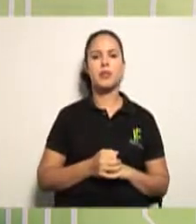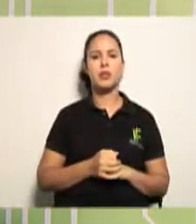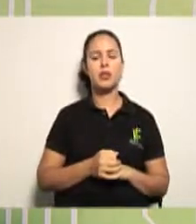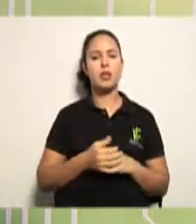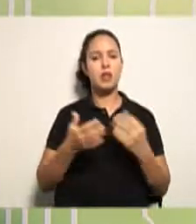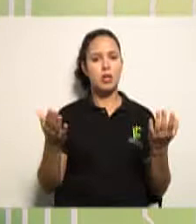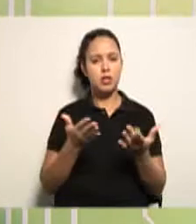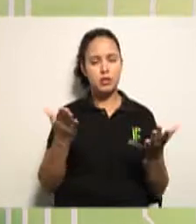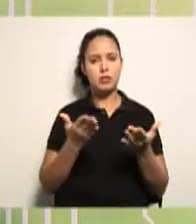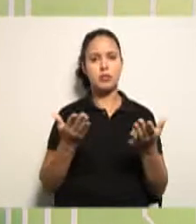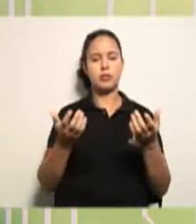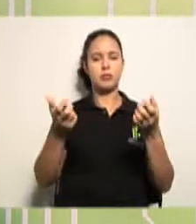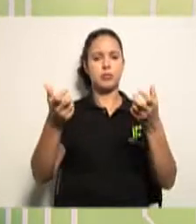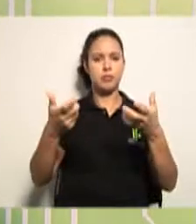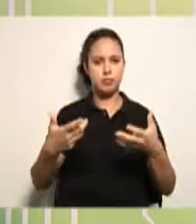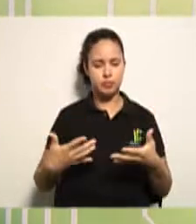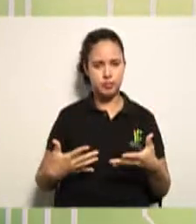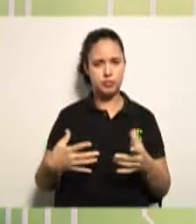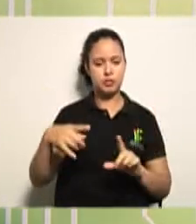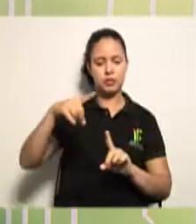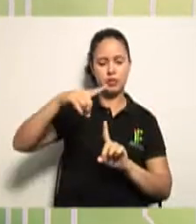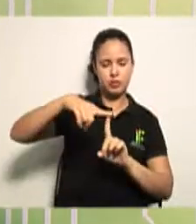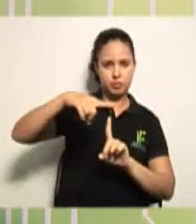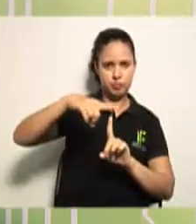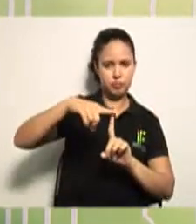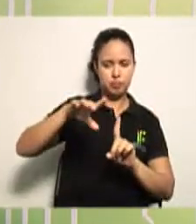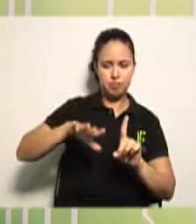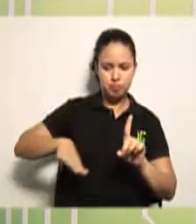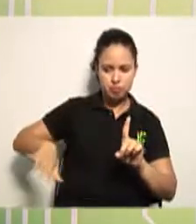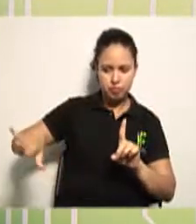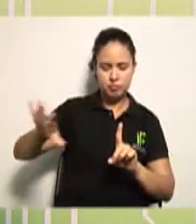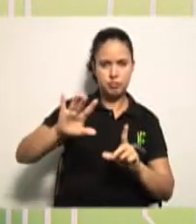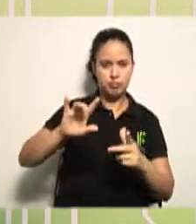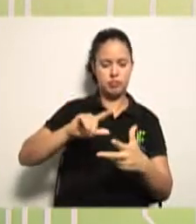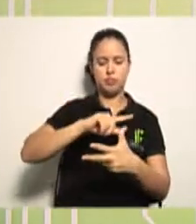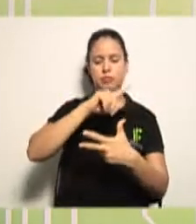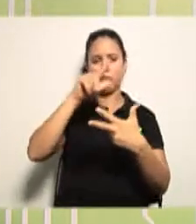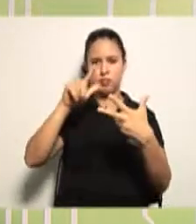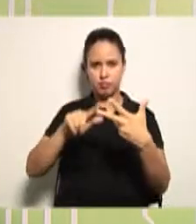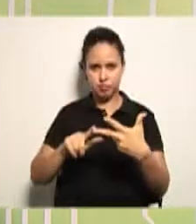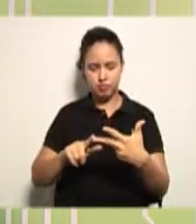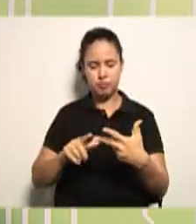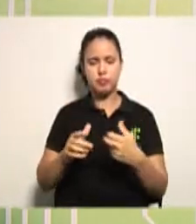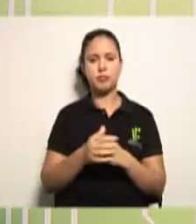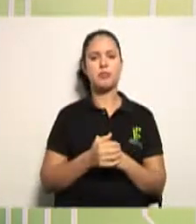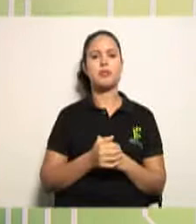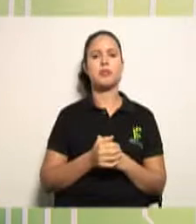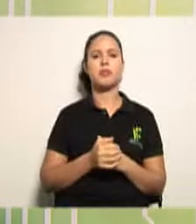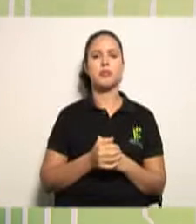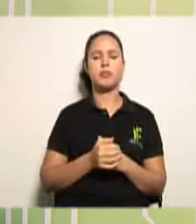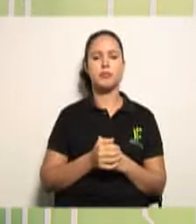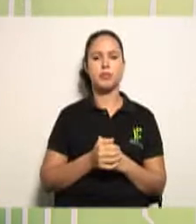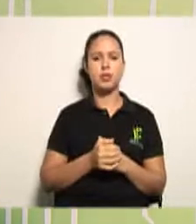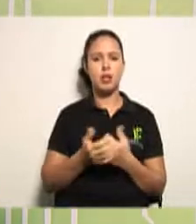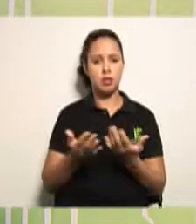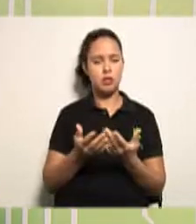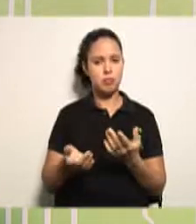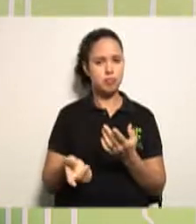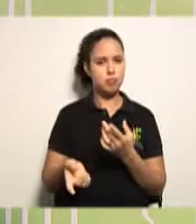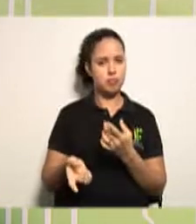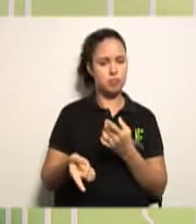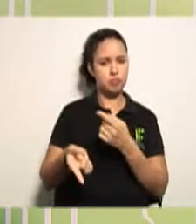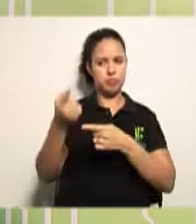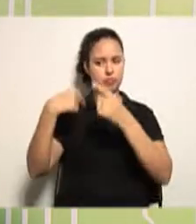falamos sobre os tipos de setores que estão organizados as organizações. Vou voltar um pouquinho lá no começo da nossa aula. Definições